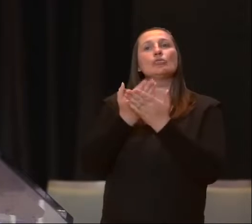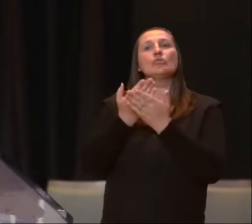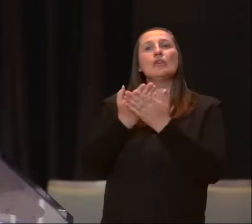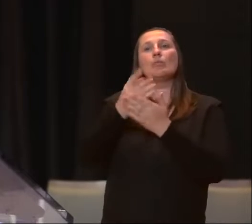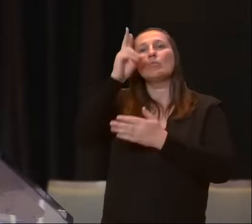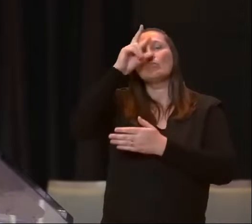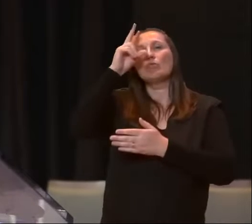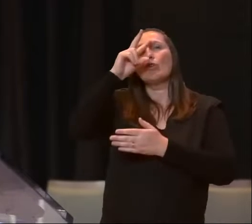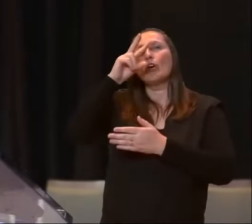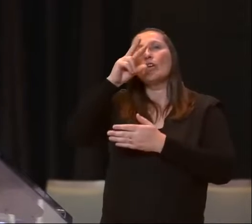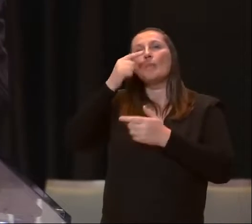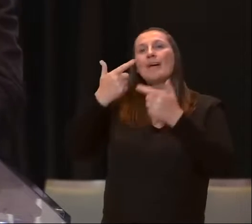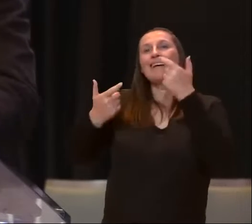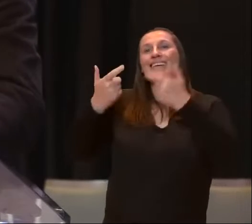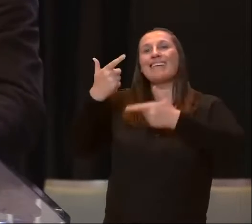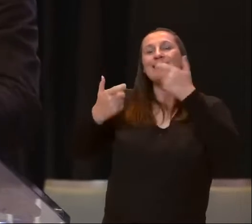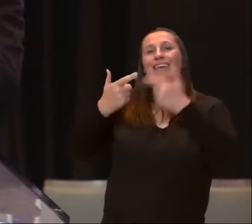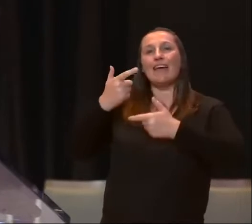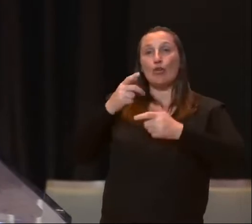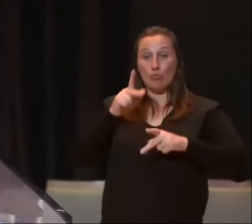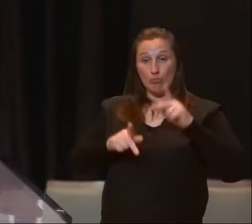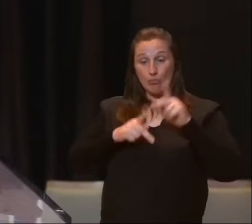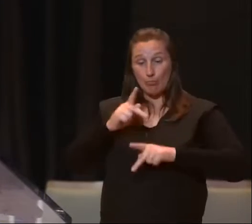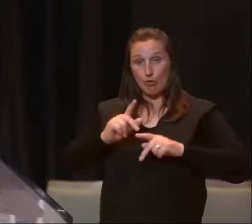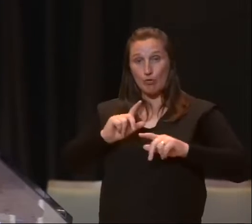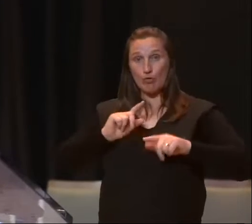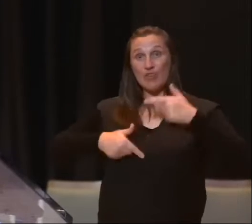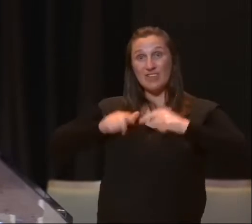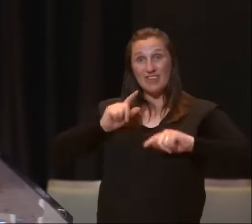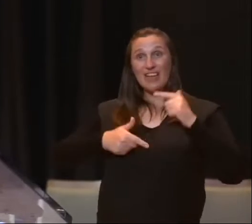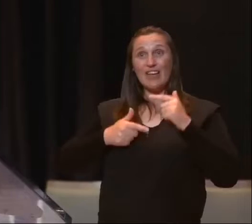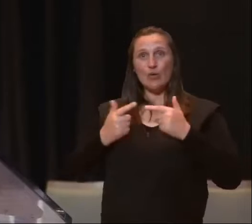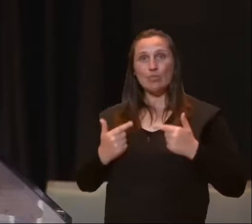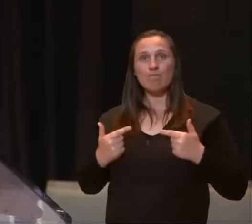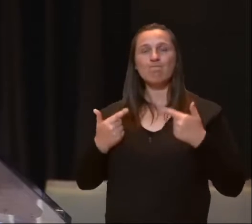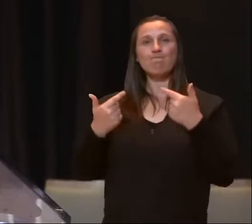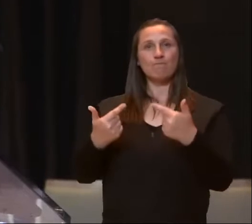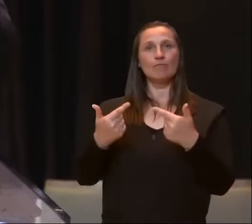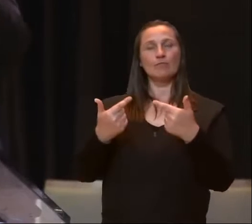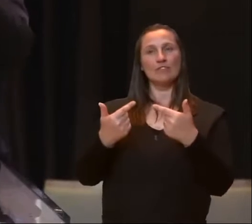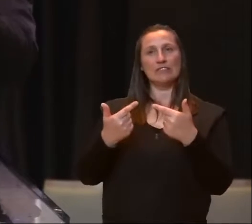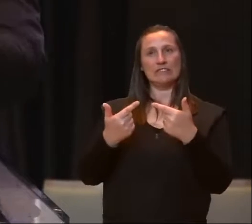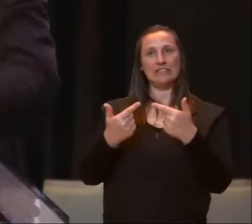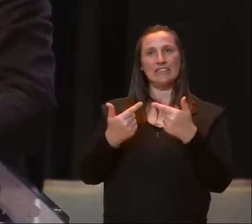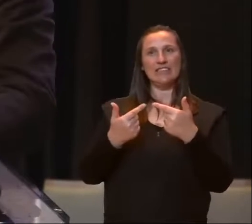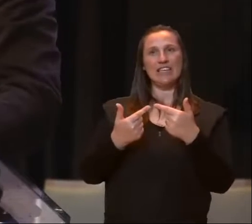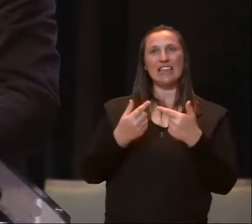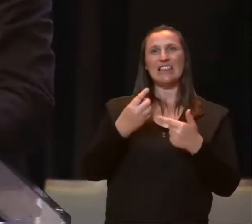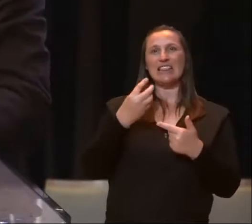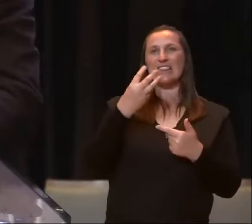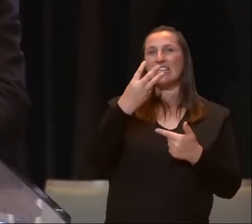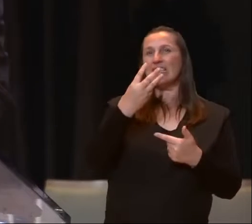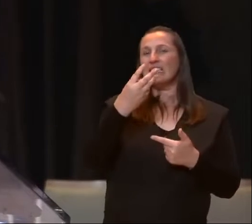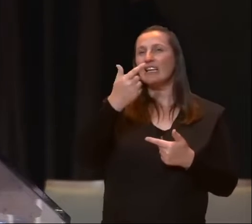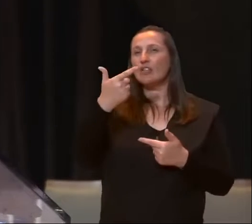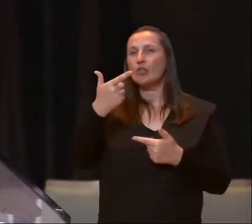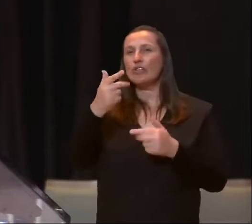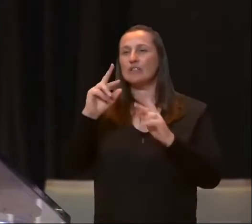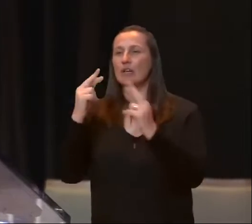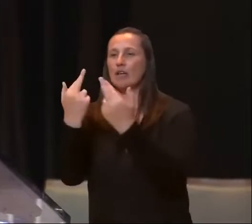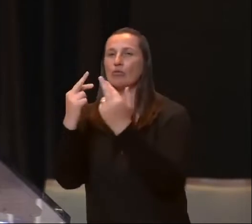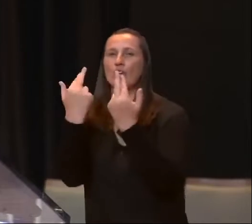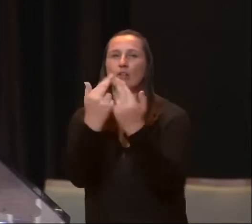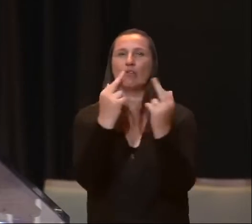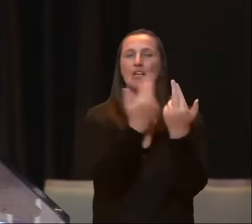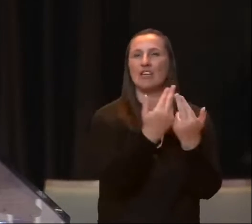Israel enfrentou, uma coalizão com 32 povos, 32 reinos. E